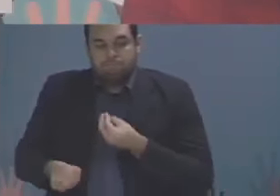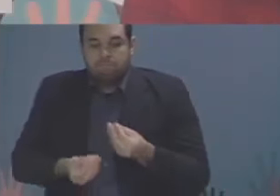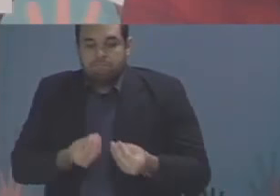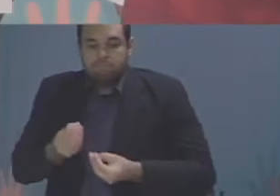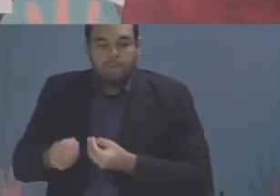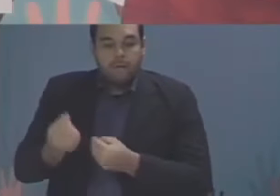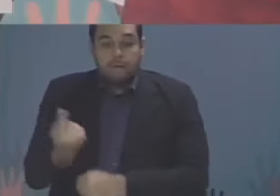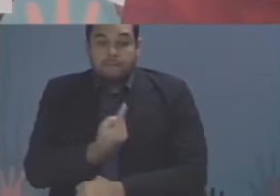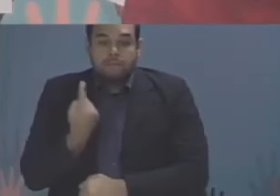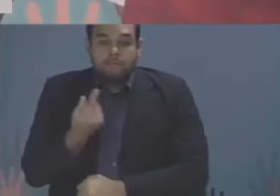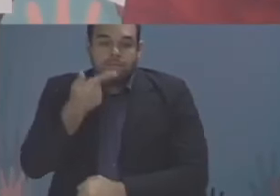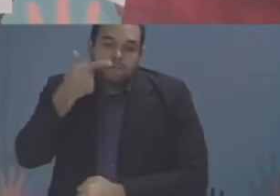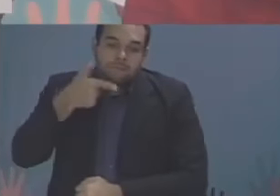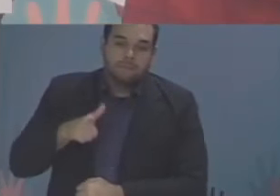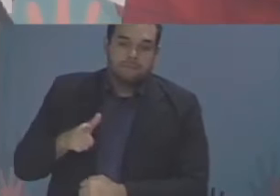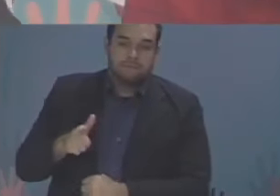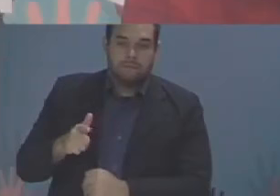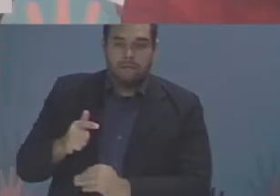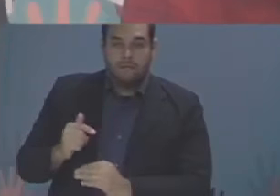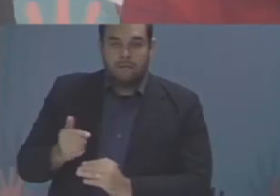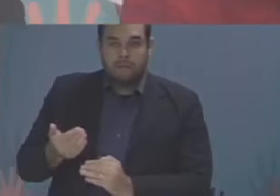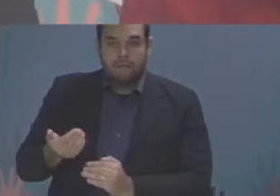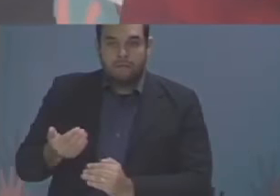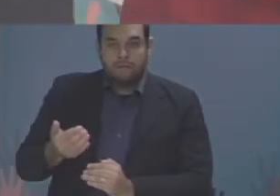enfim, nós construímos